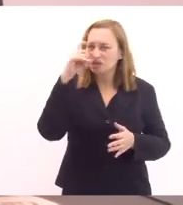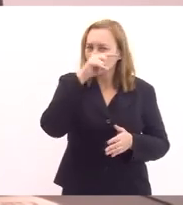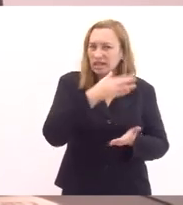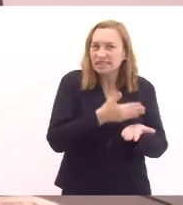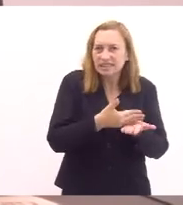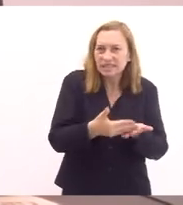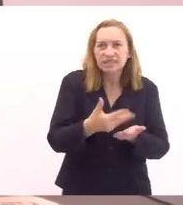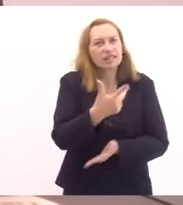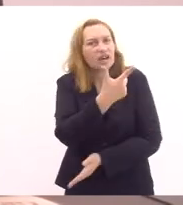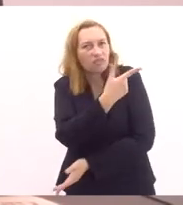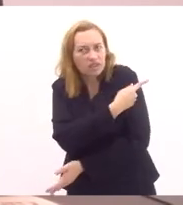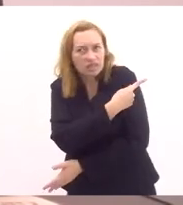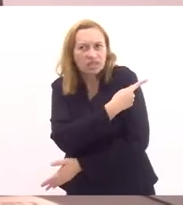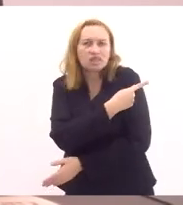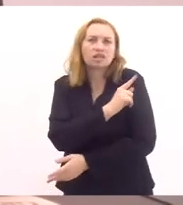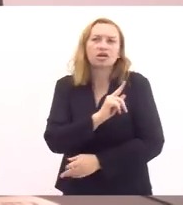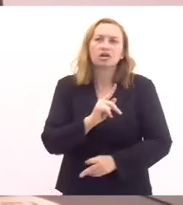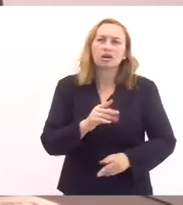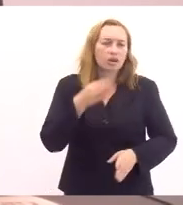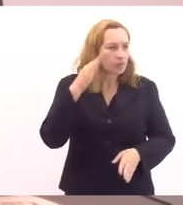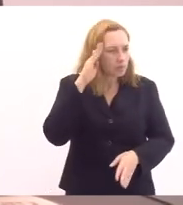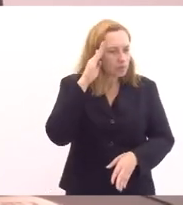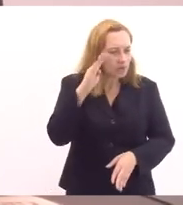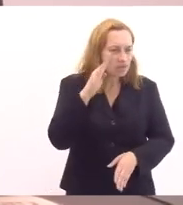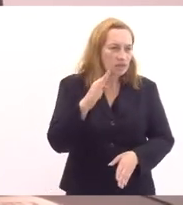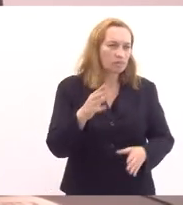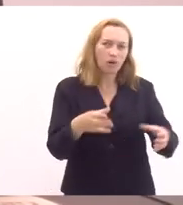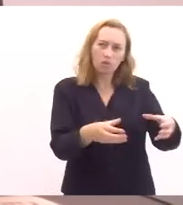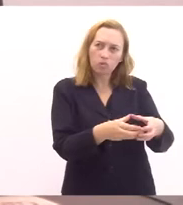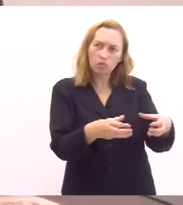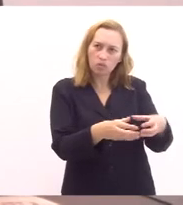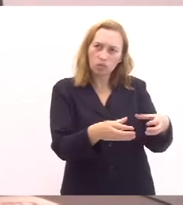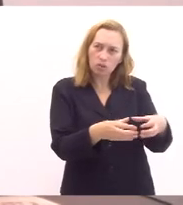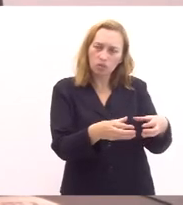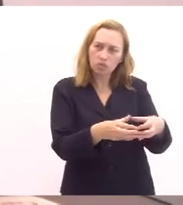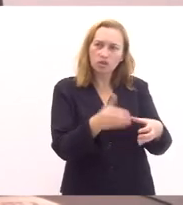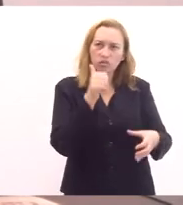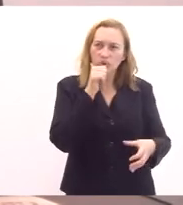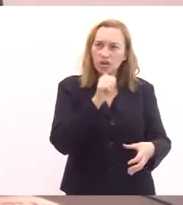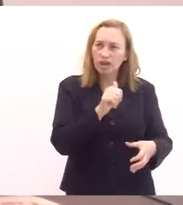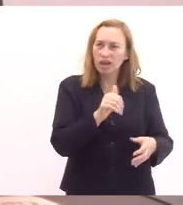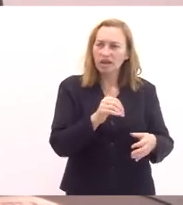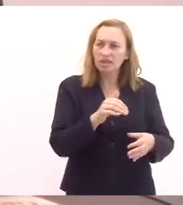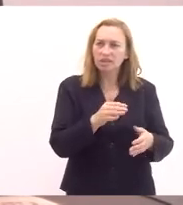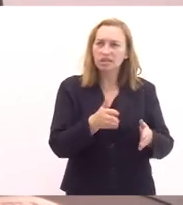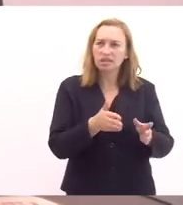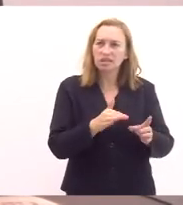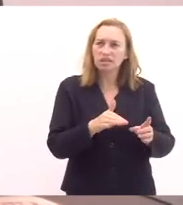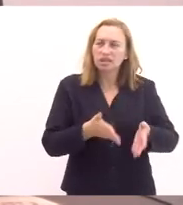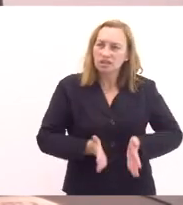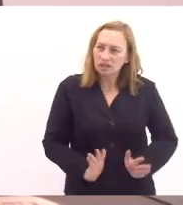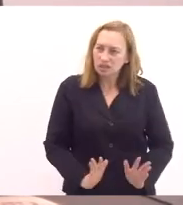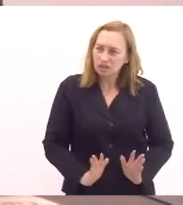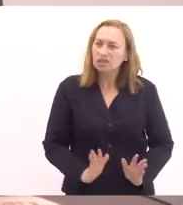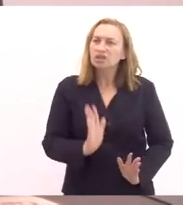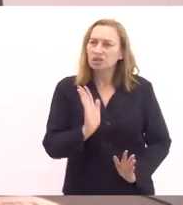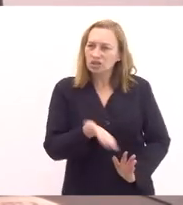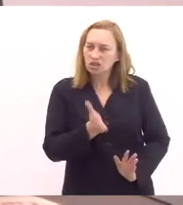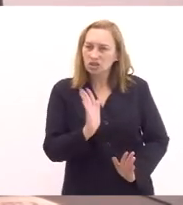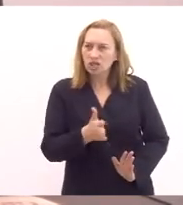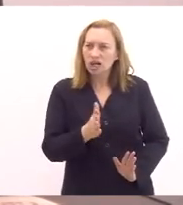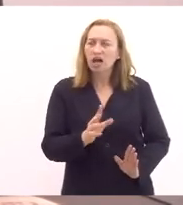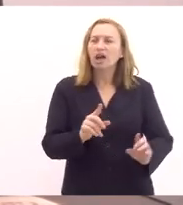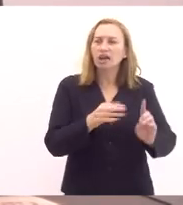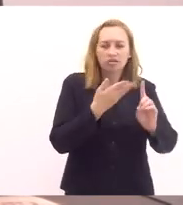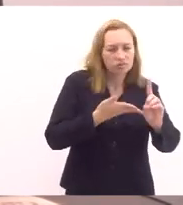para as esse público específico das grávidas e das puérperas e aqui no está a gente teve um caso uma situação que foi